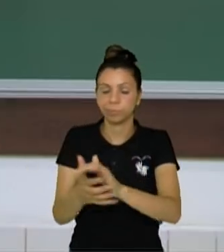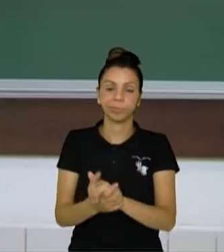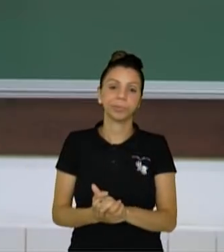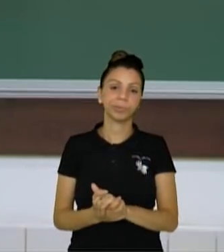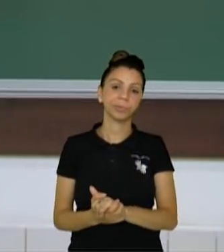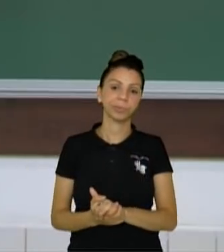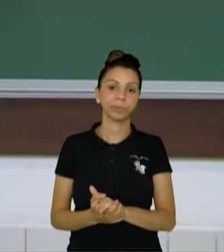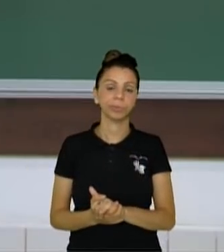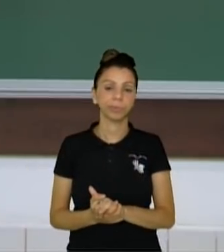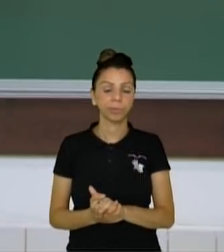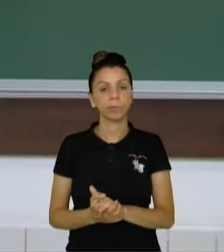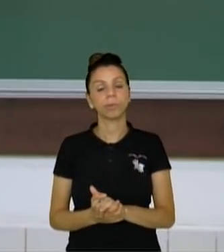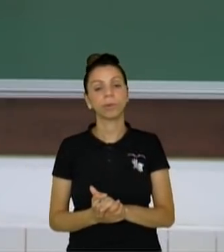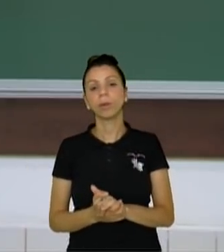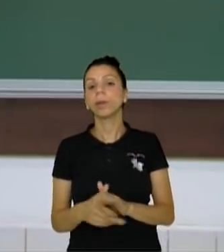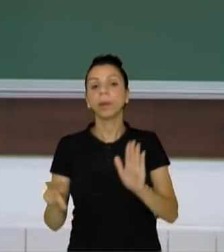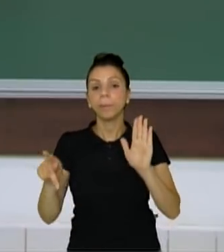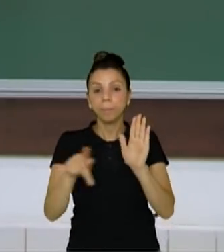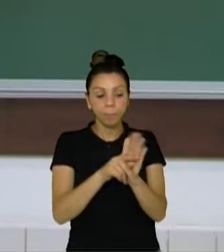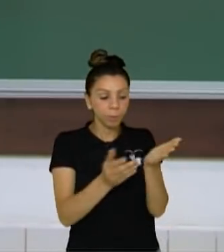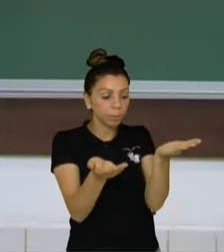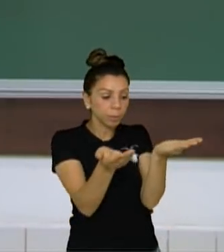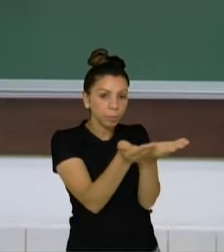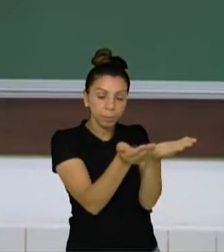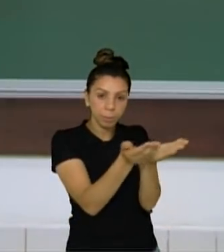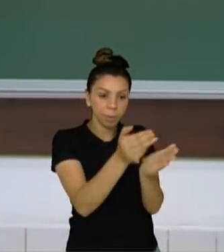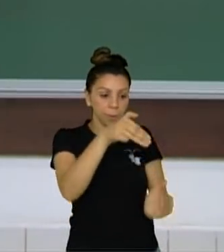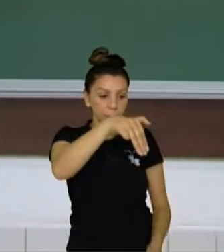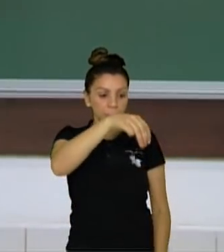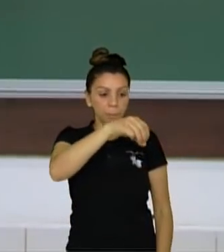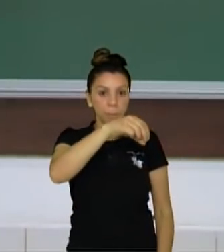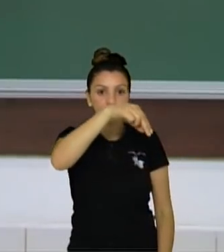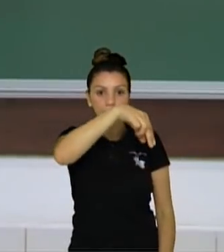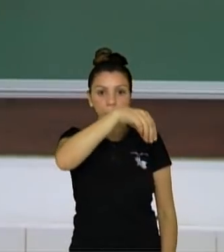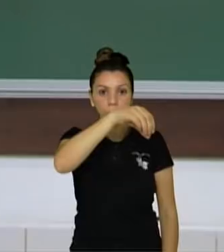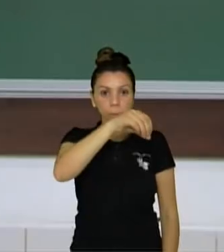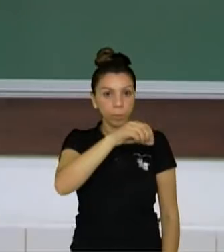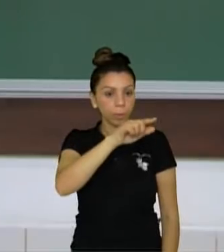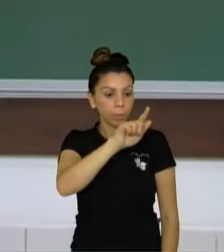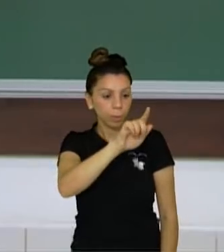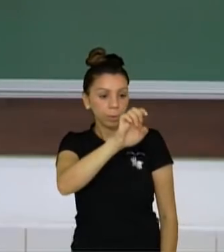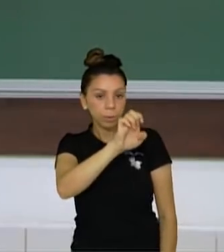que estabeleceu, que afirmou o monogenismo.